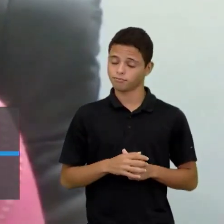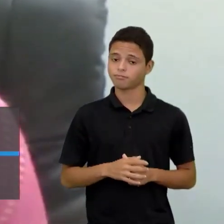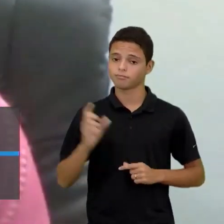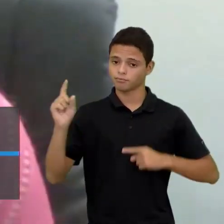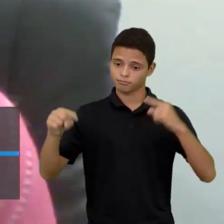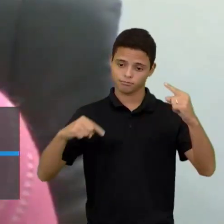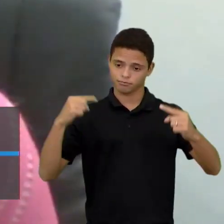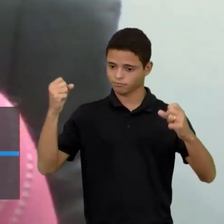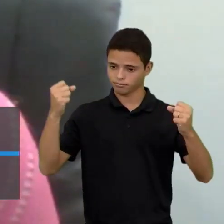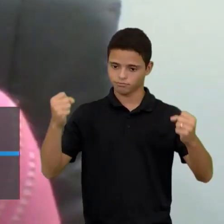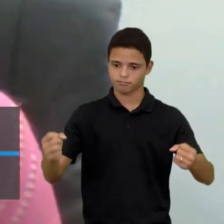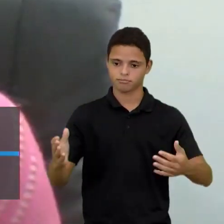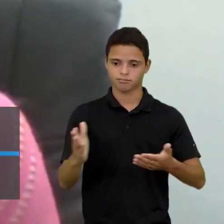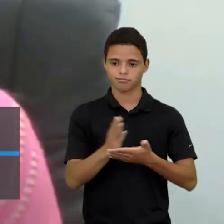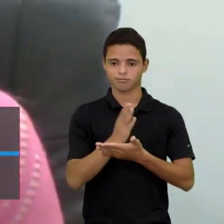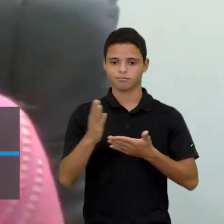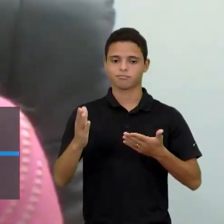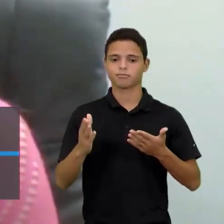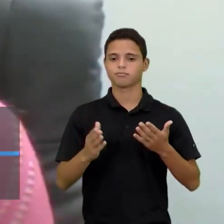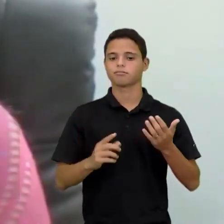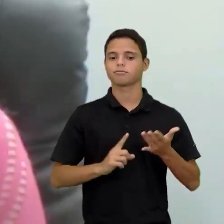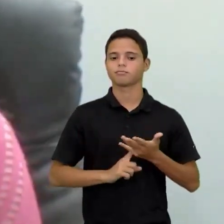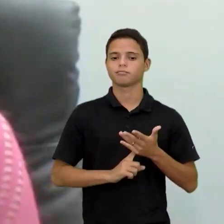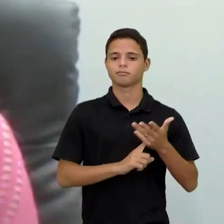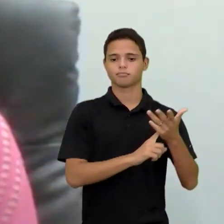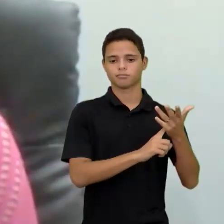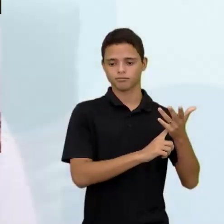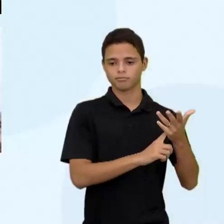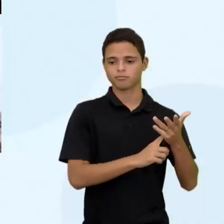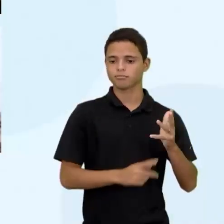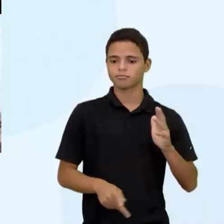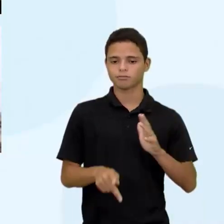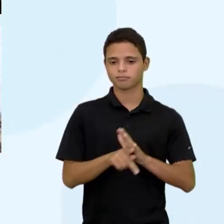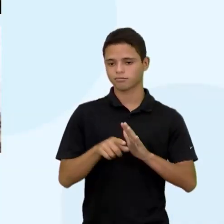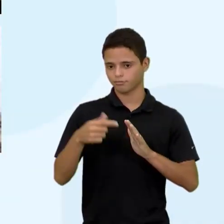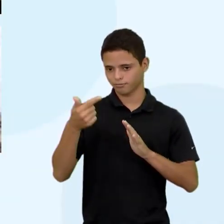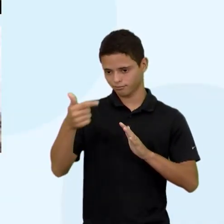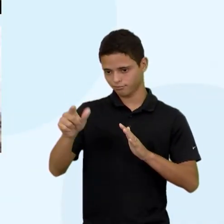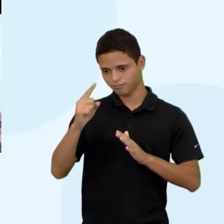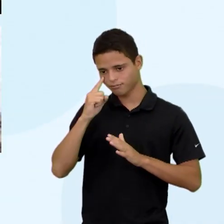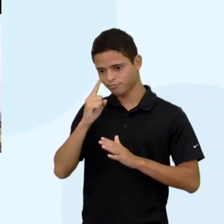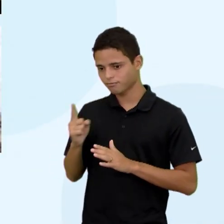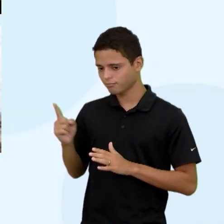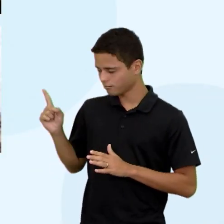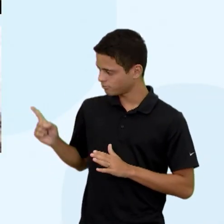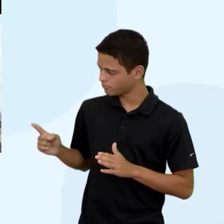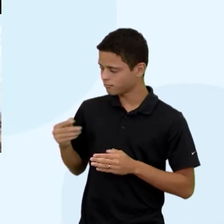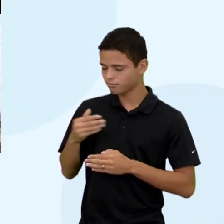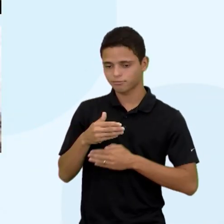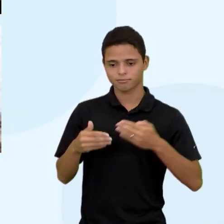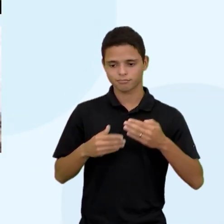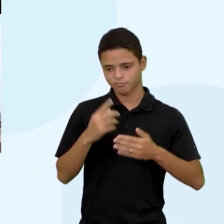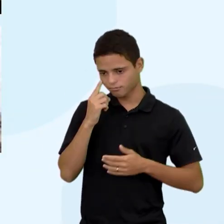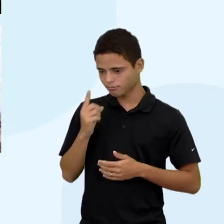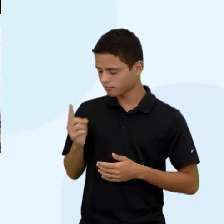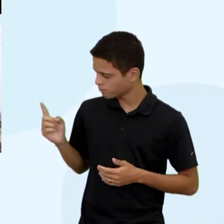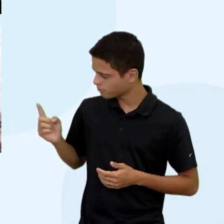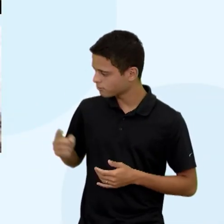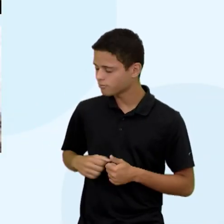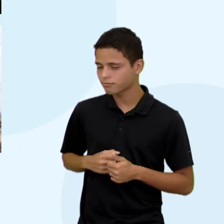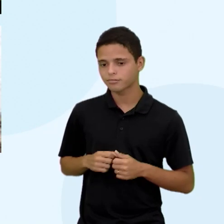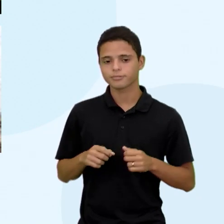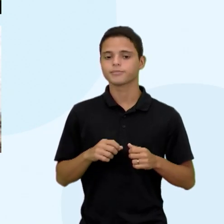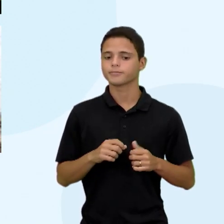dos recursos tecnológicos, tá bom? Que é o próximo slide. Nós vamos ver o roller mouse, que como o aluno